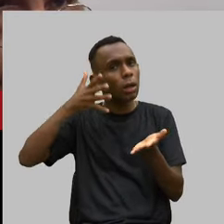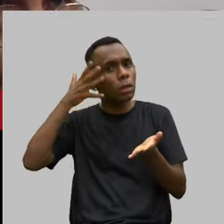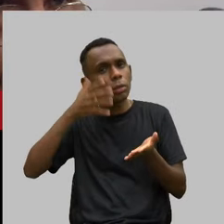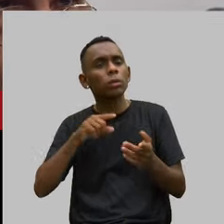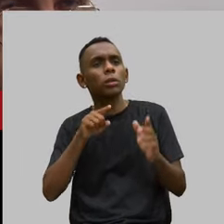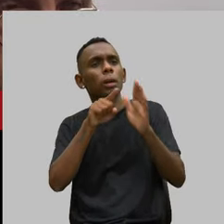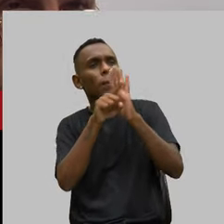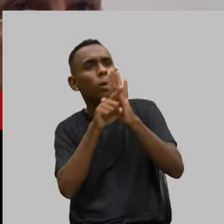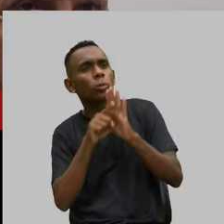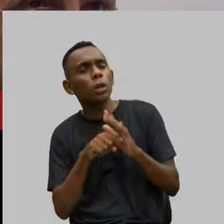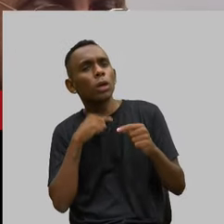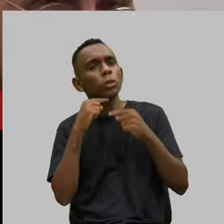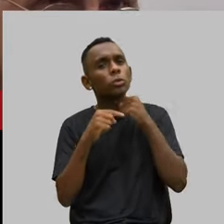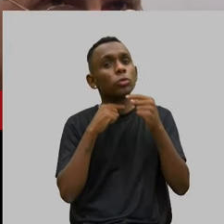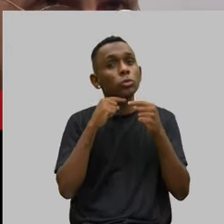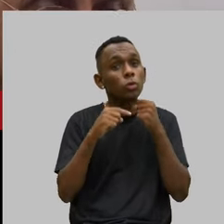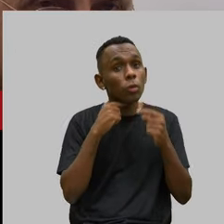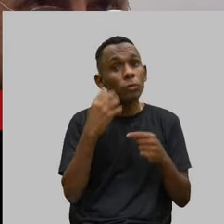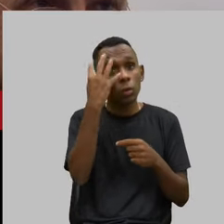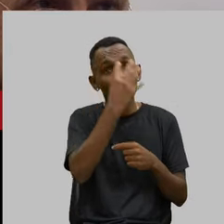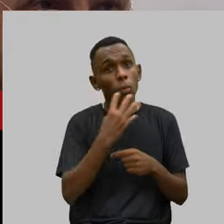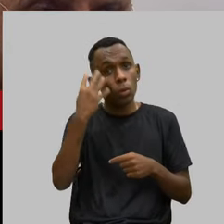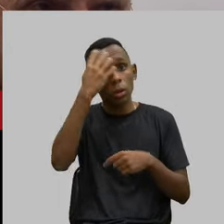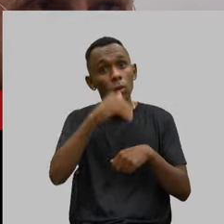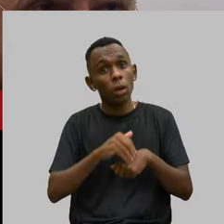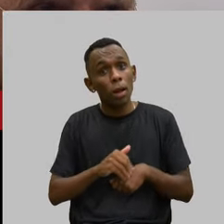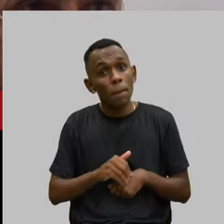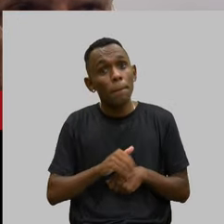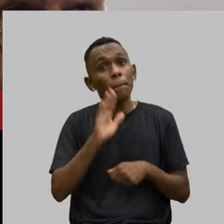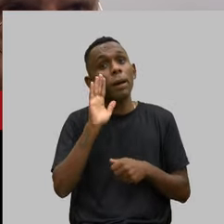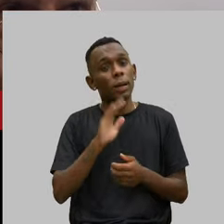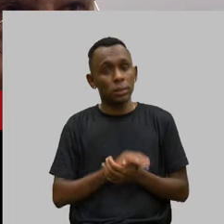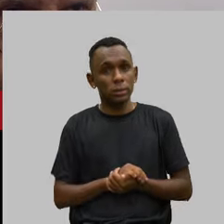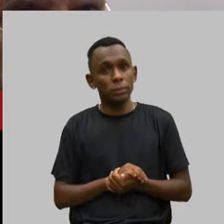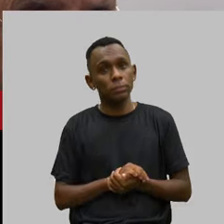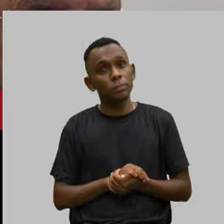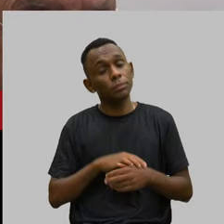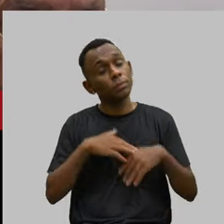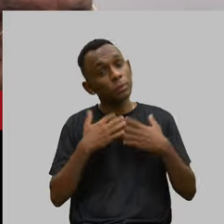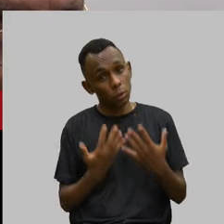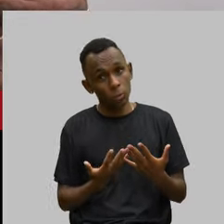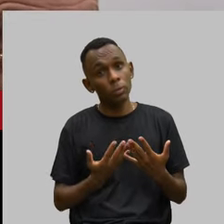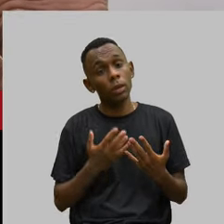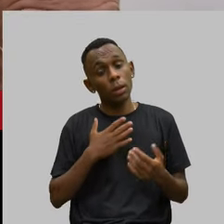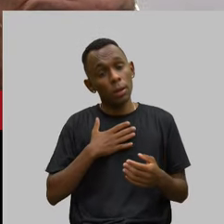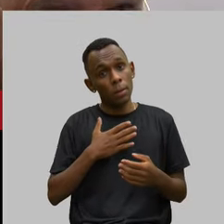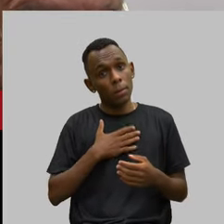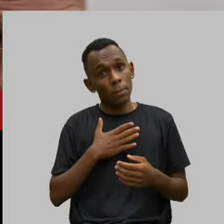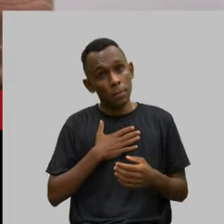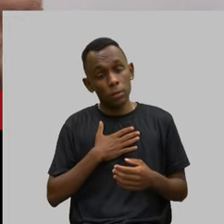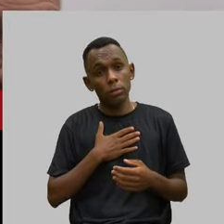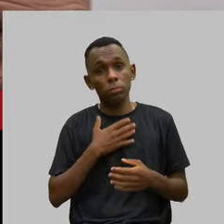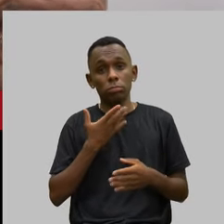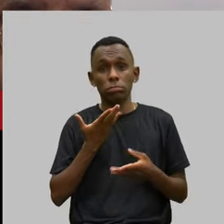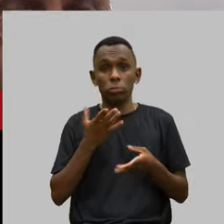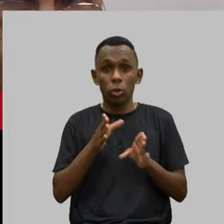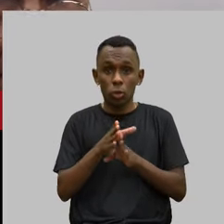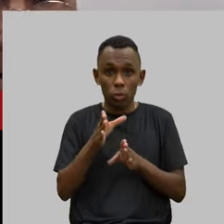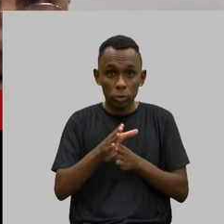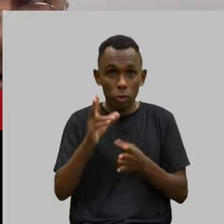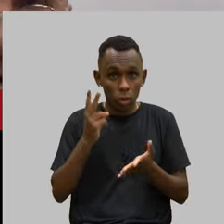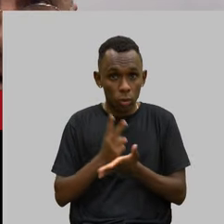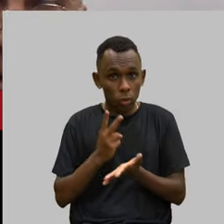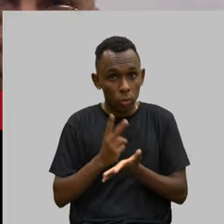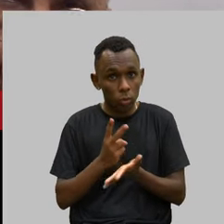questionar mais de 4 horas de reunião então senhor presidente Eu sugiro e Solicito que a gente dê sequência na